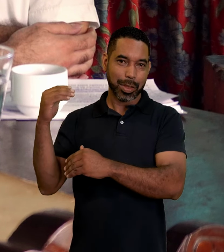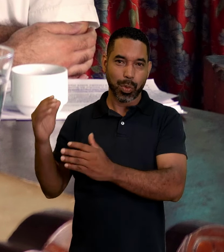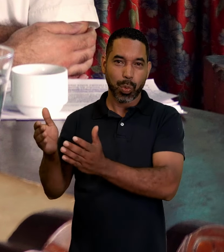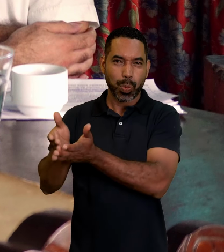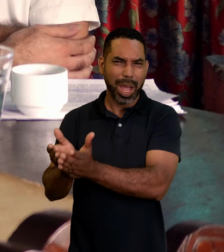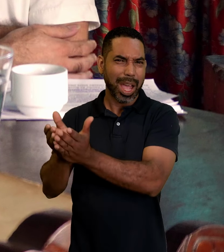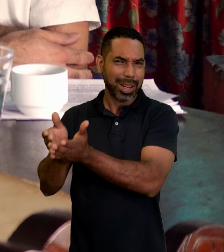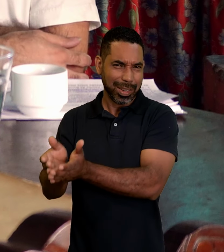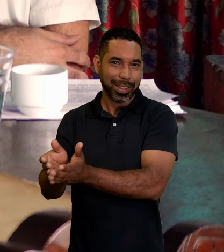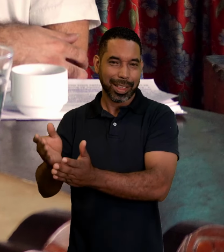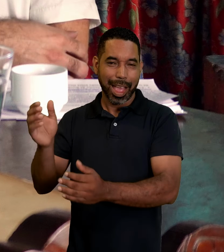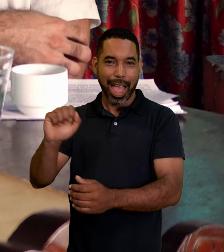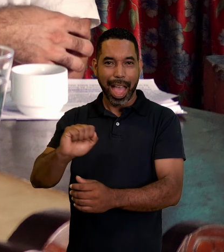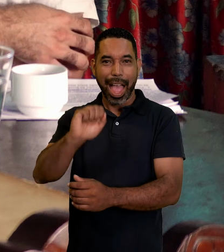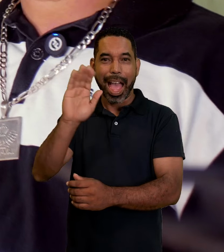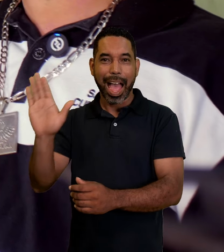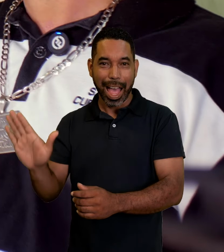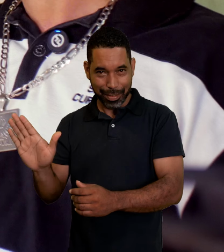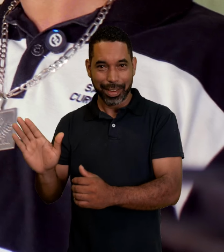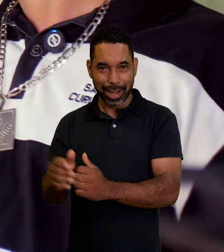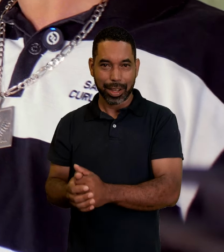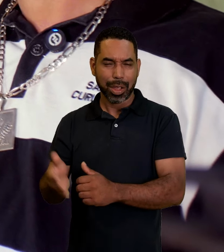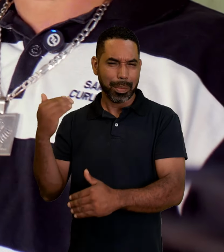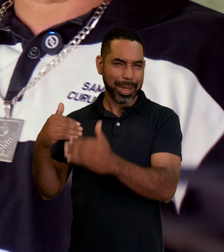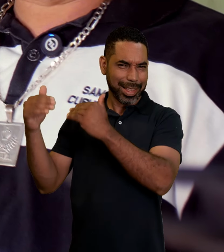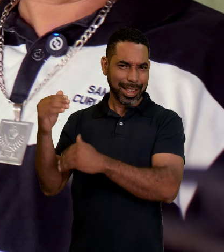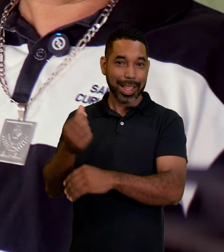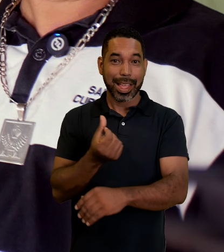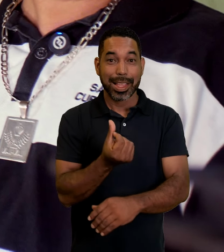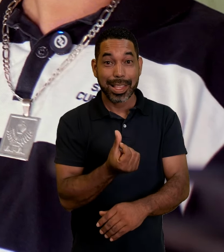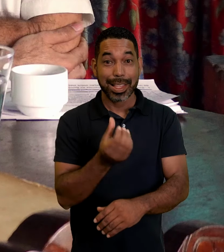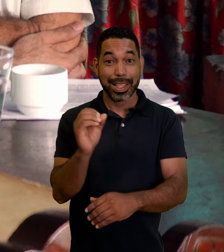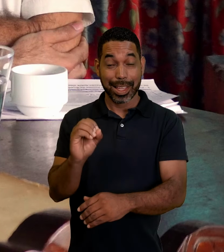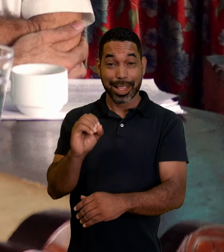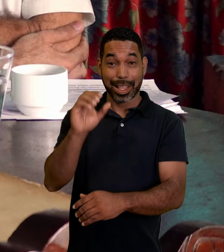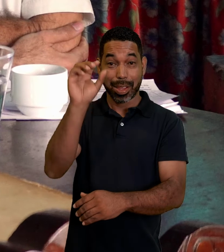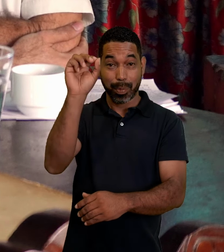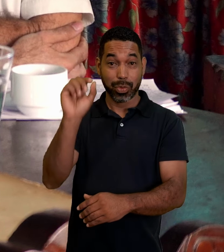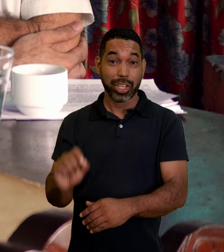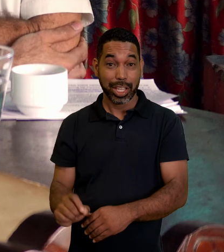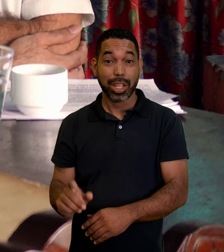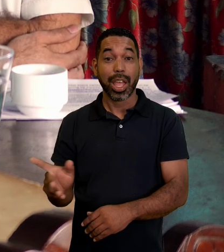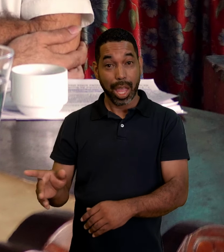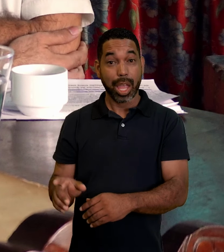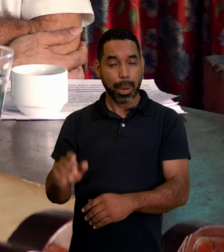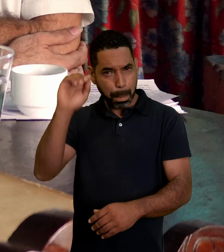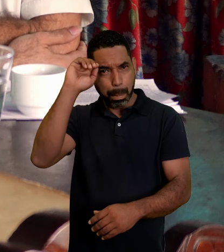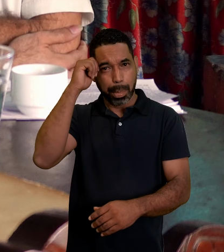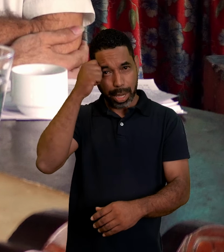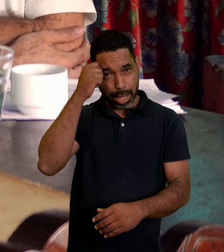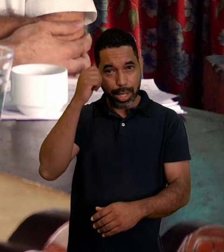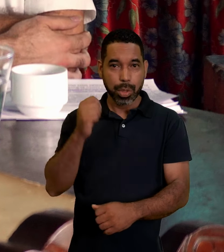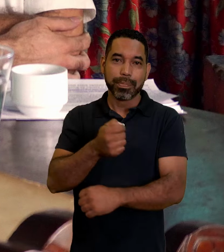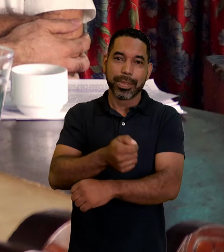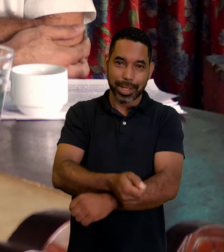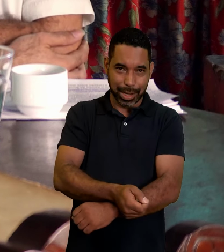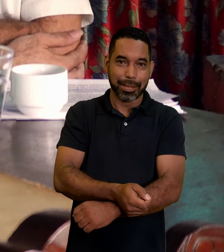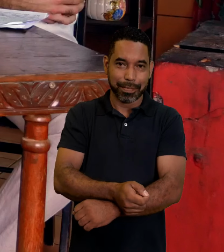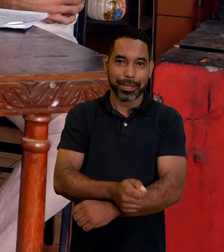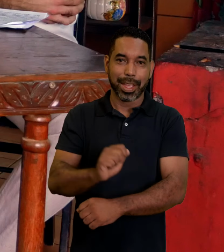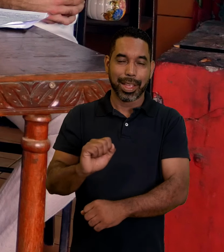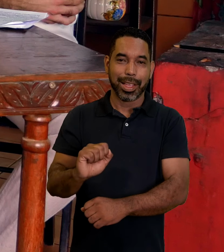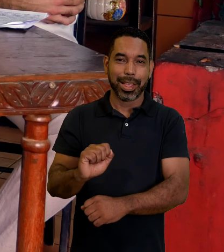São Paulo chegou a ter mais de 60% da população preta de Centro-África, né? A cada 10 escravizados, 8 eram de Centro-África,